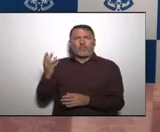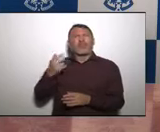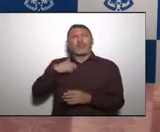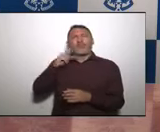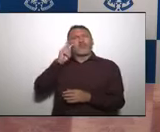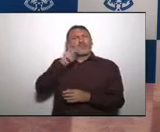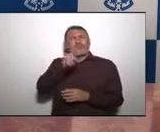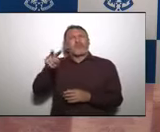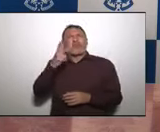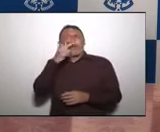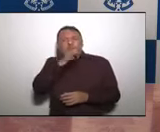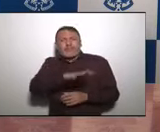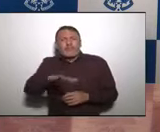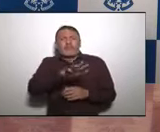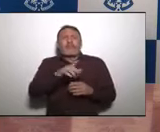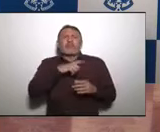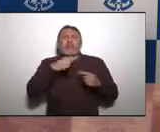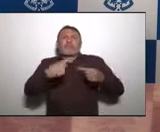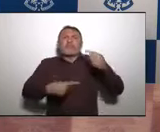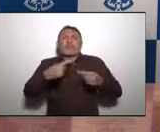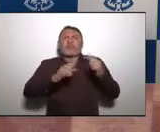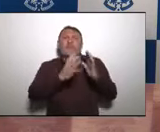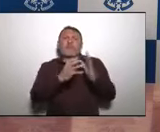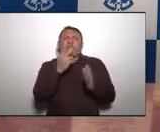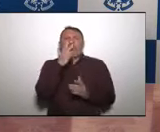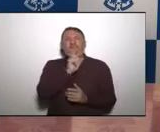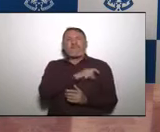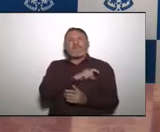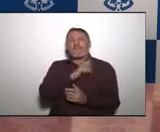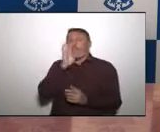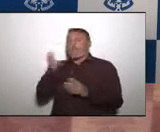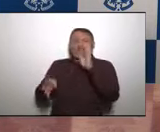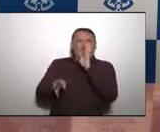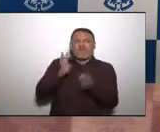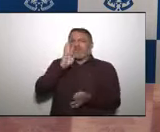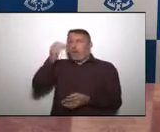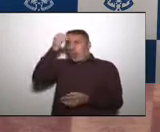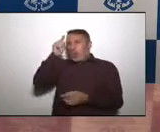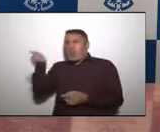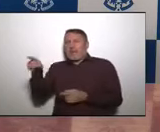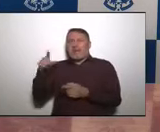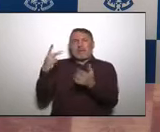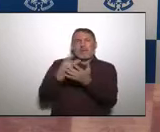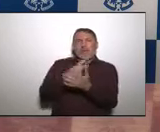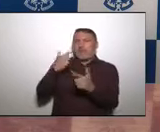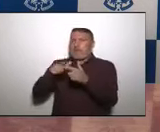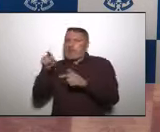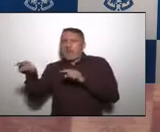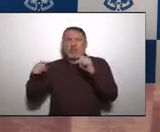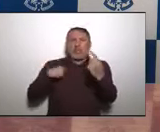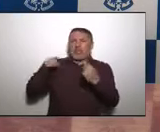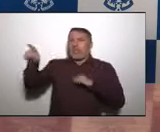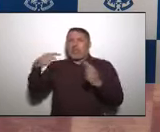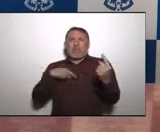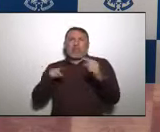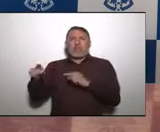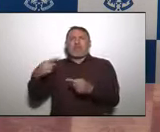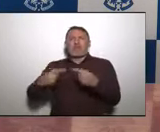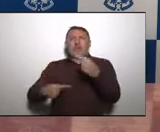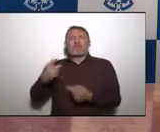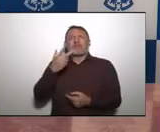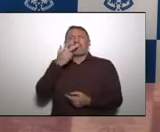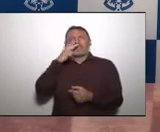assim, querendo responsabilizar um ou outro porque o comércio está fechado, tá certo? Assim, é um debate meio que